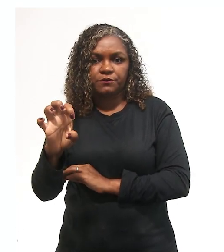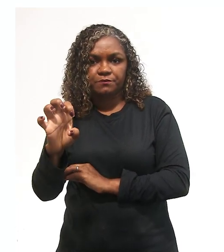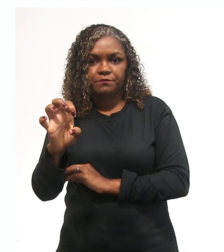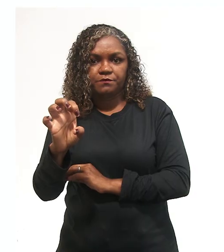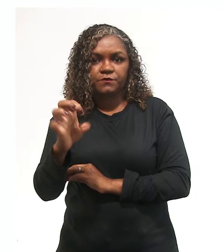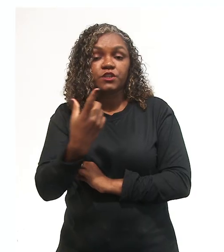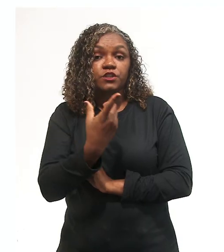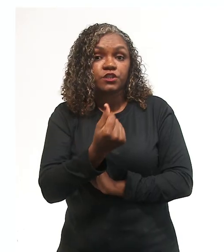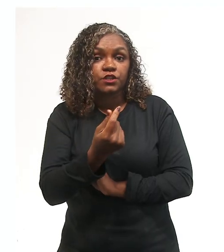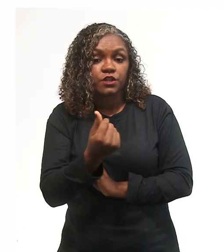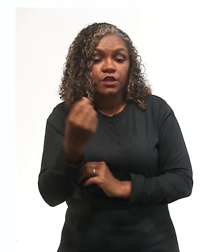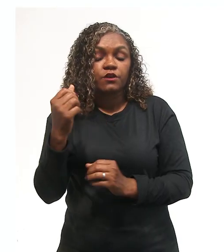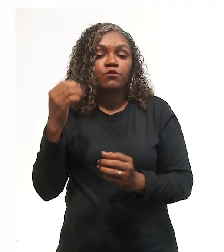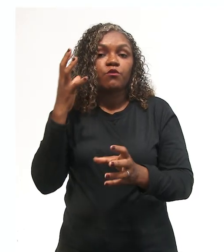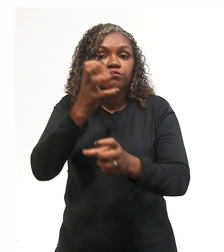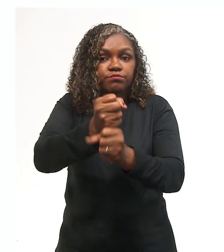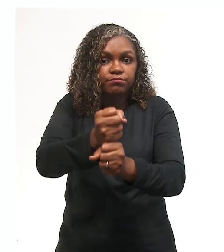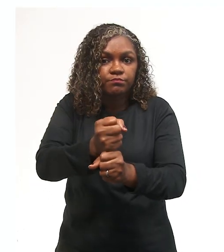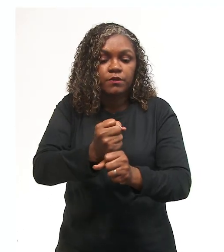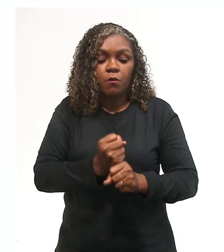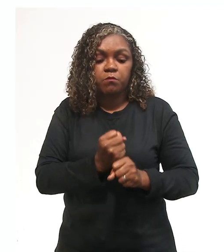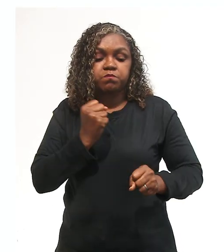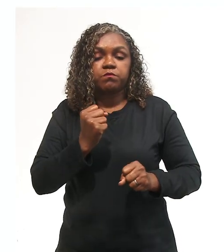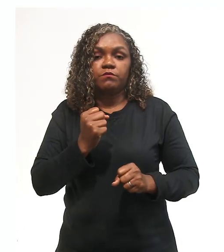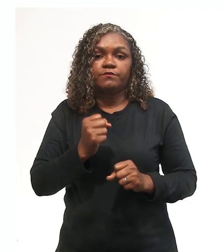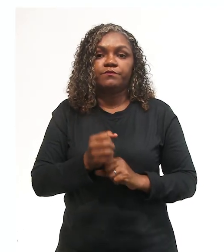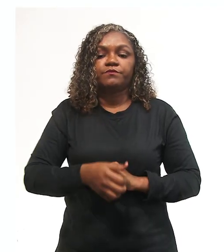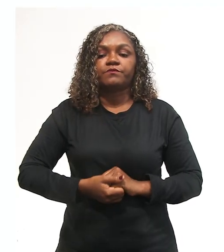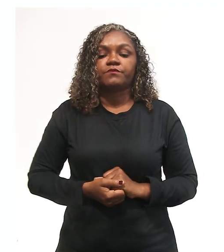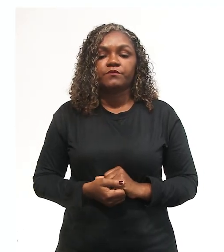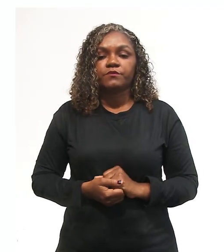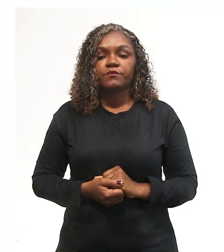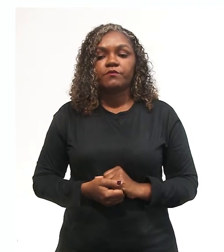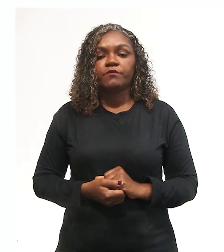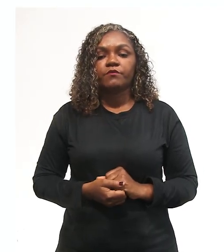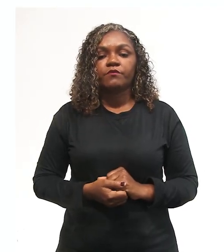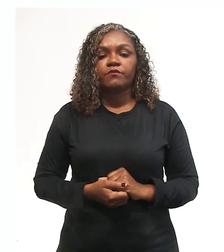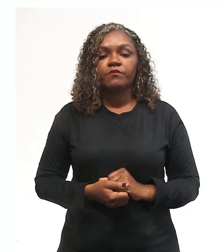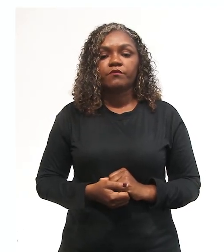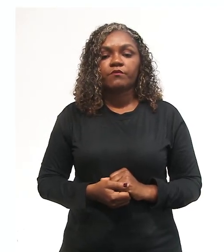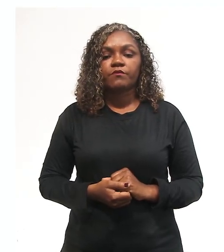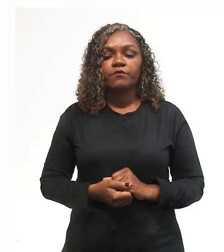vamos para essa tela para ficar melhor o cálculo, né? A gente vai ter a fórmula do montante.